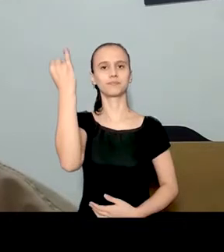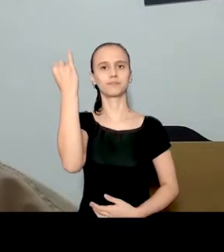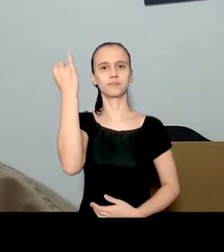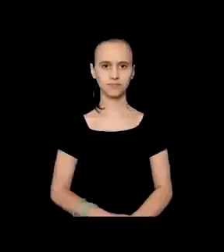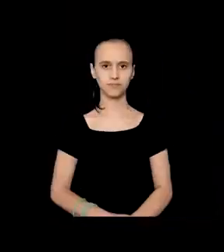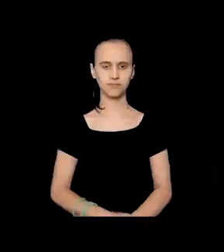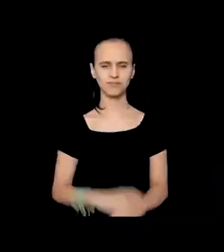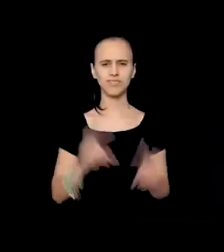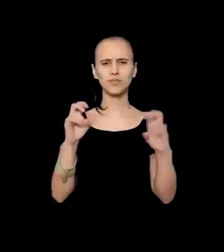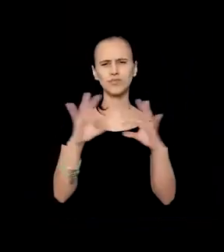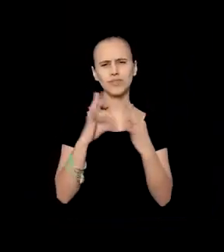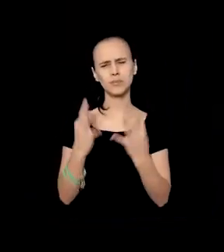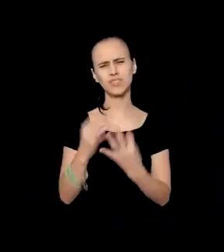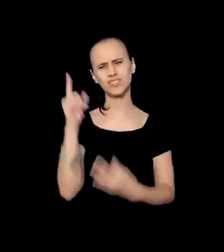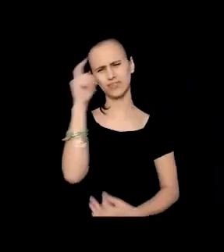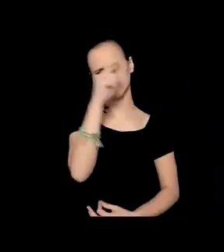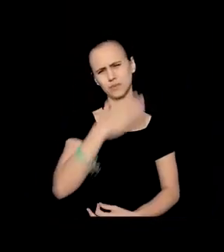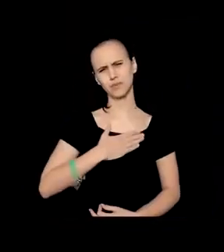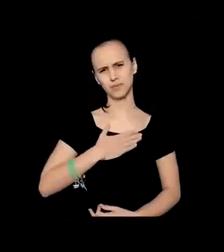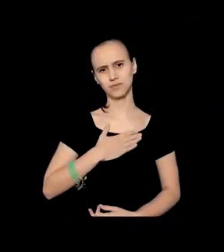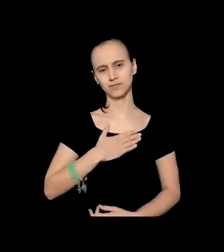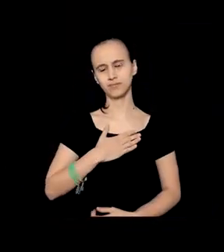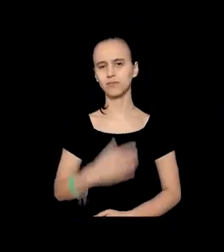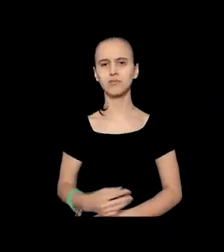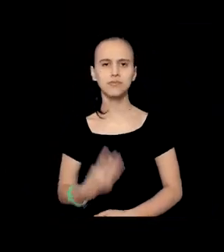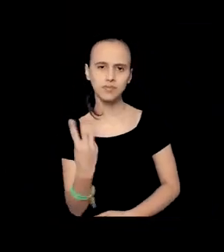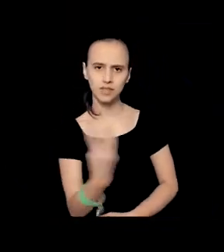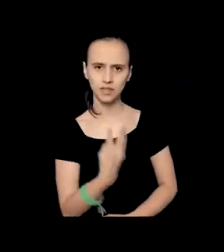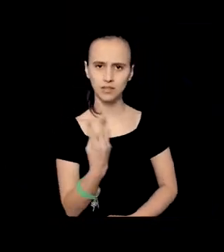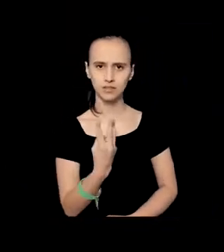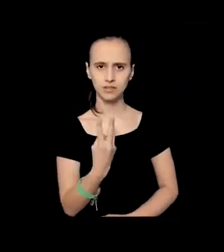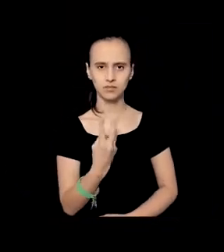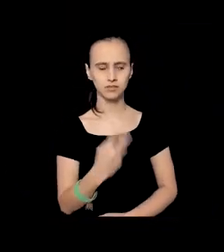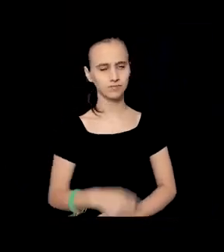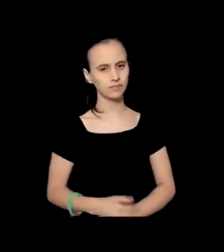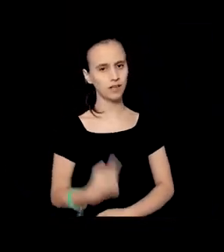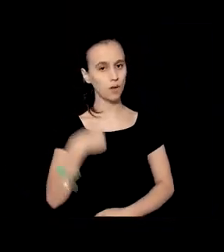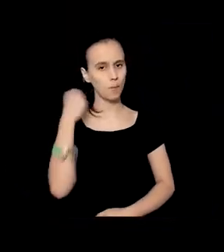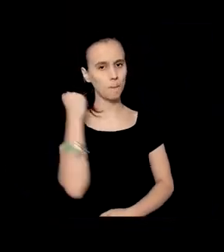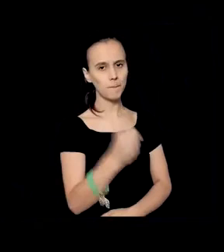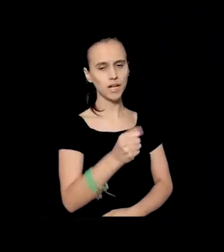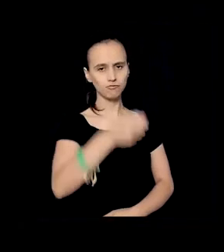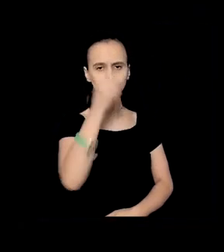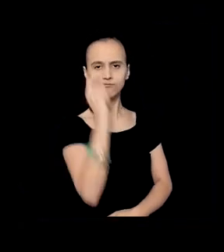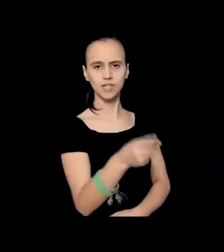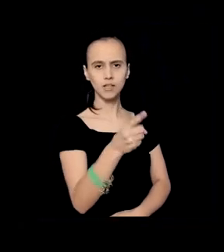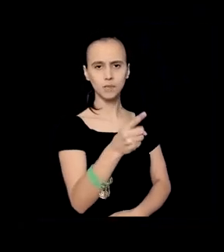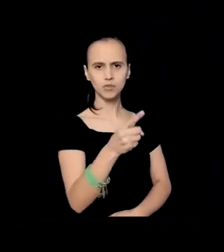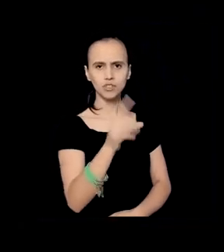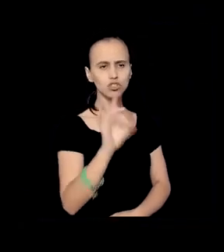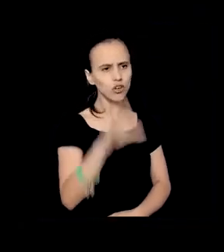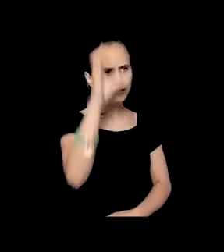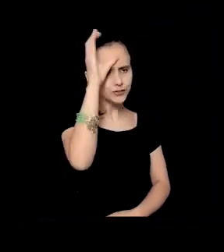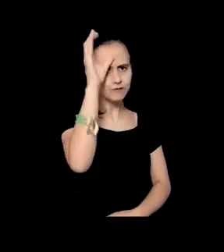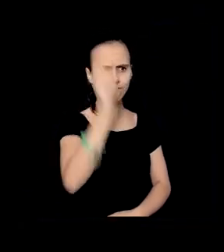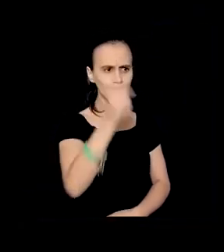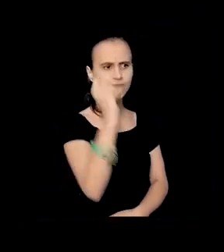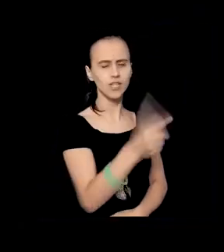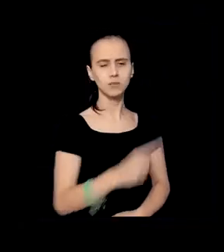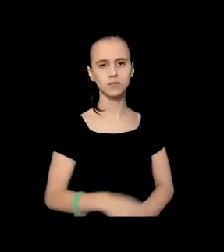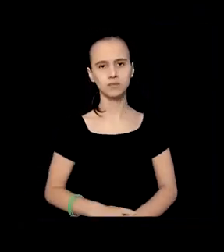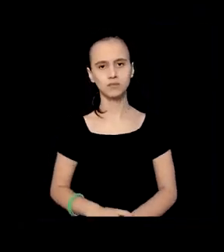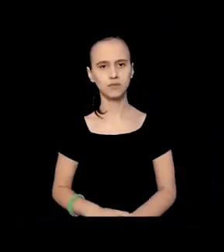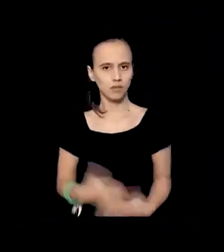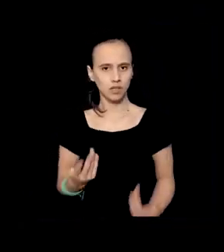extremamente importante. Falar de família é muito difícil para mim. Somos três. Eu mato, filho da puta. Só esse tio foi que restou